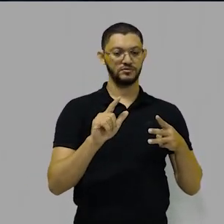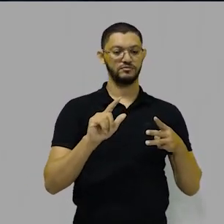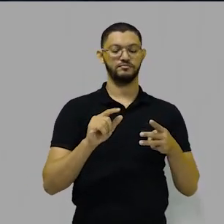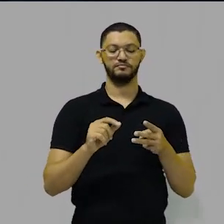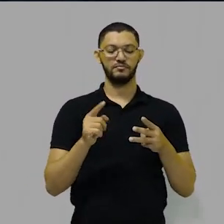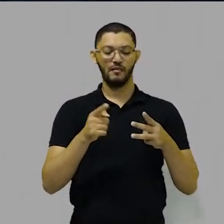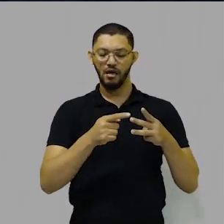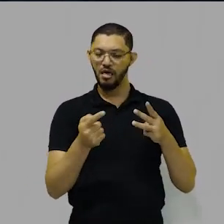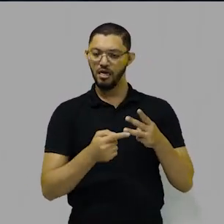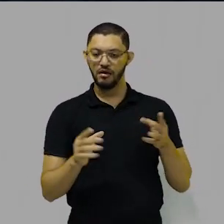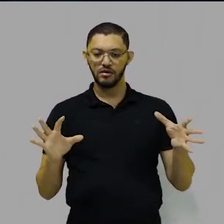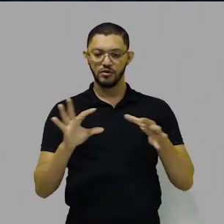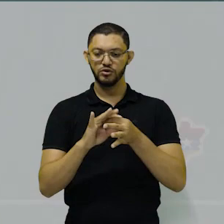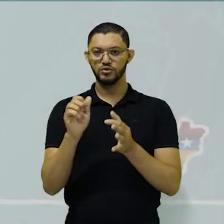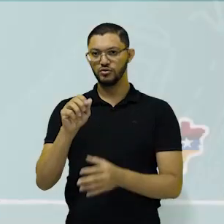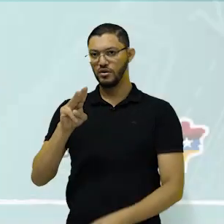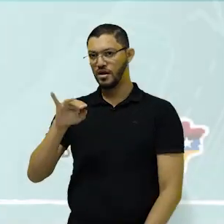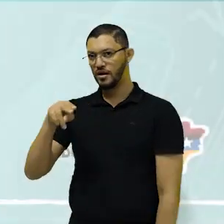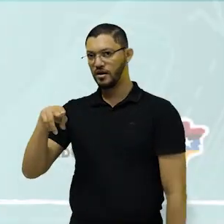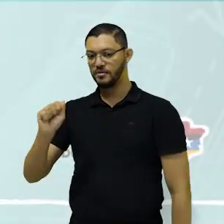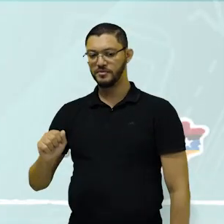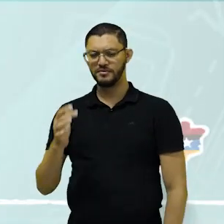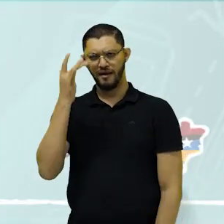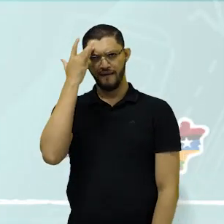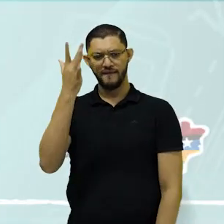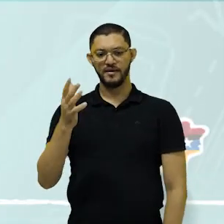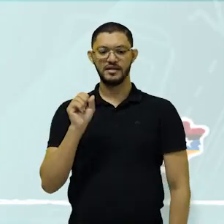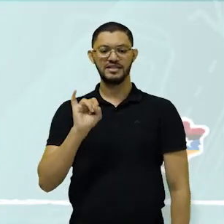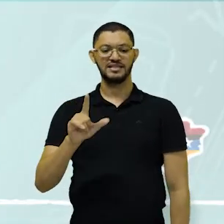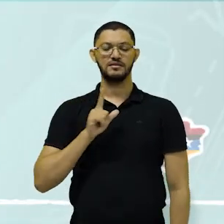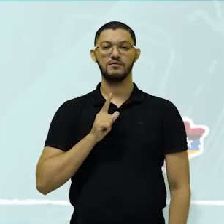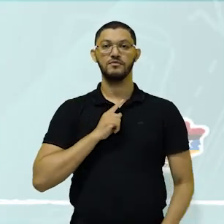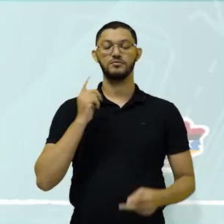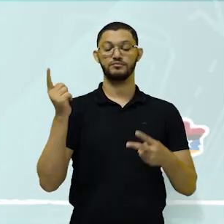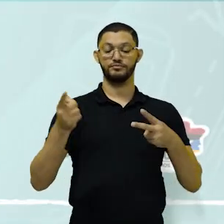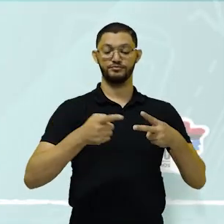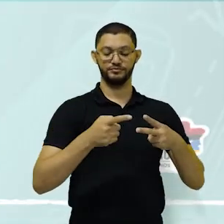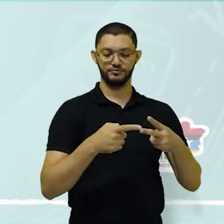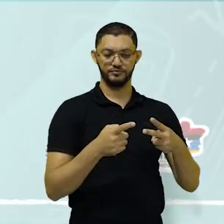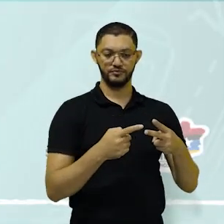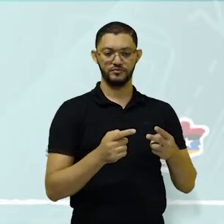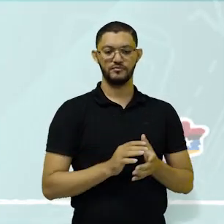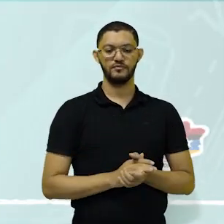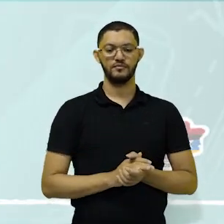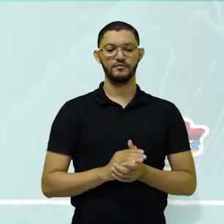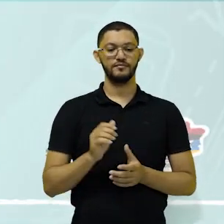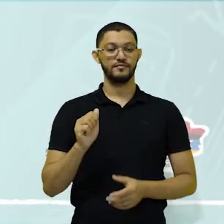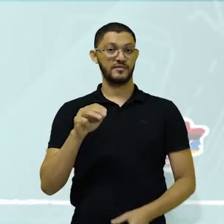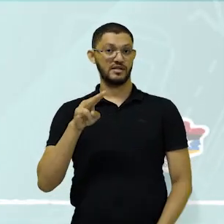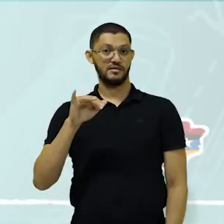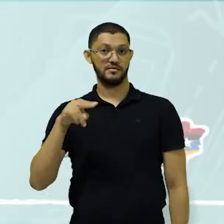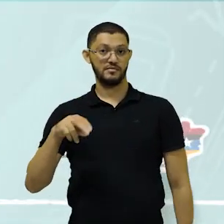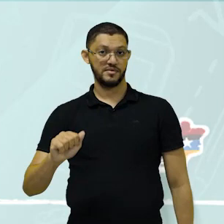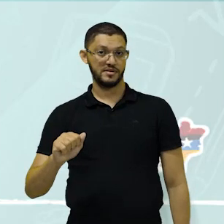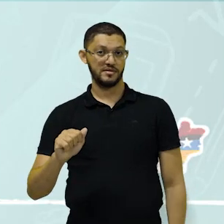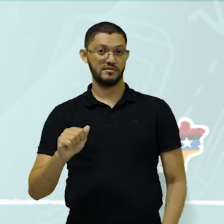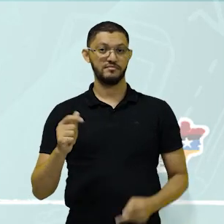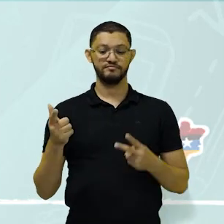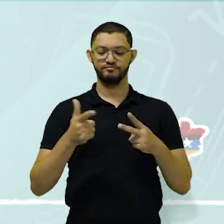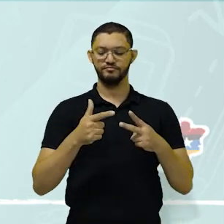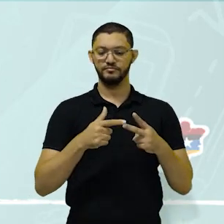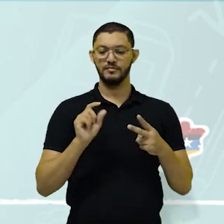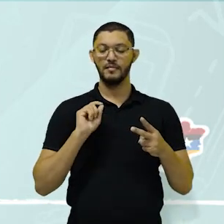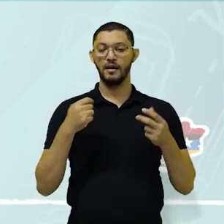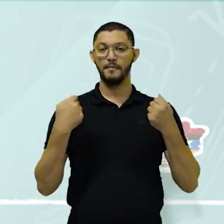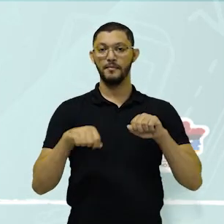Muito fácil. Se a amina for secundária, uma amina secundária quer dizer o quê? Quer dizer